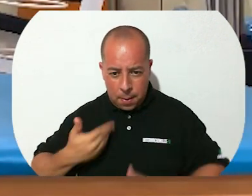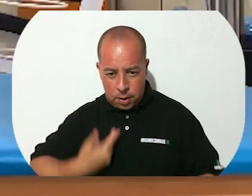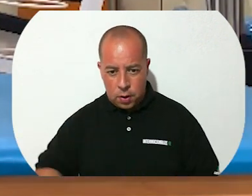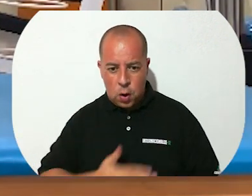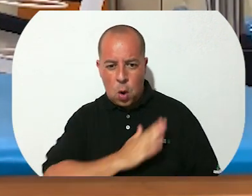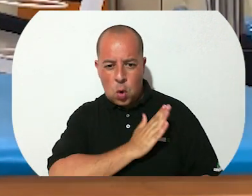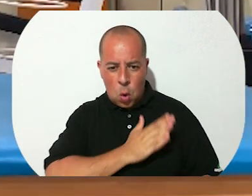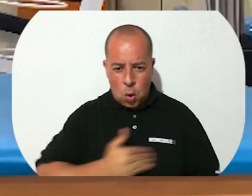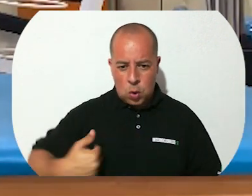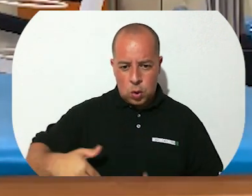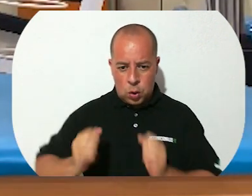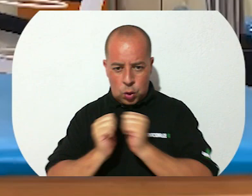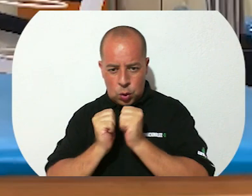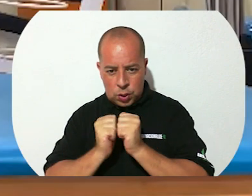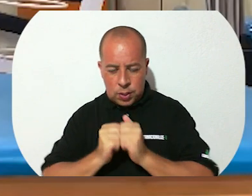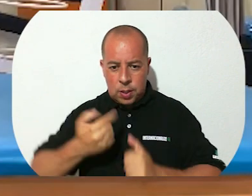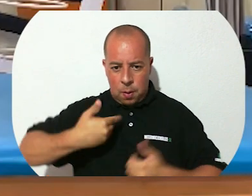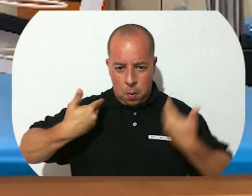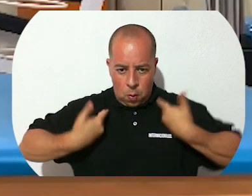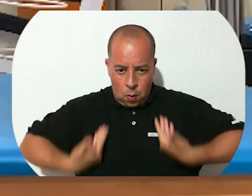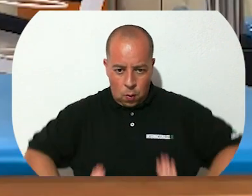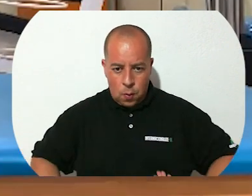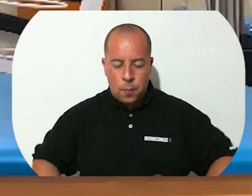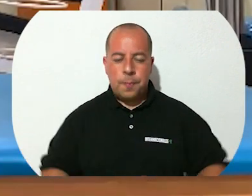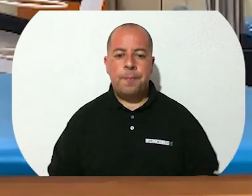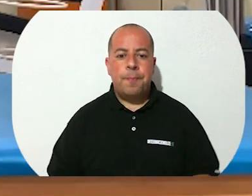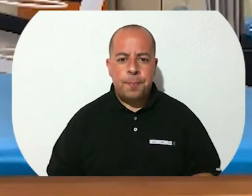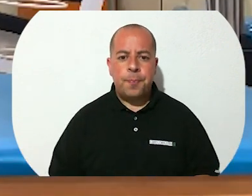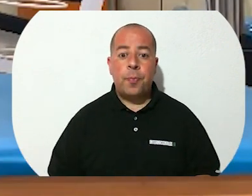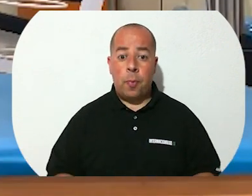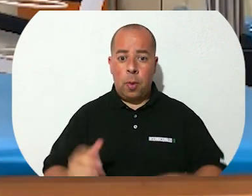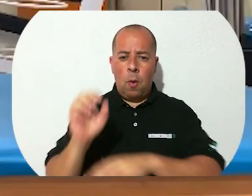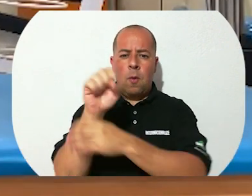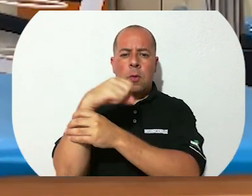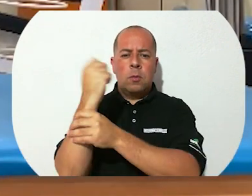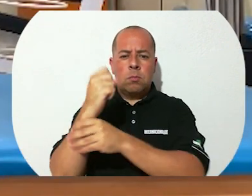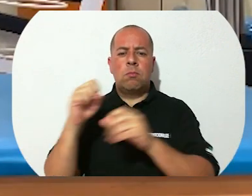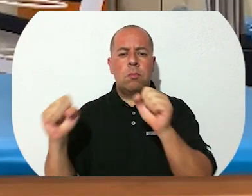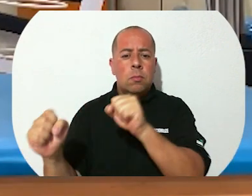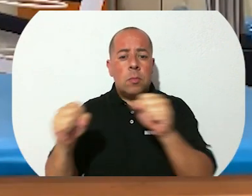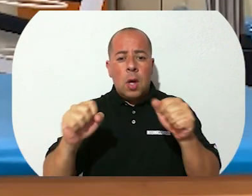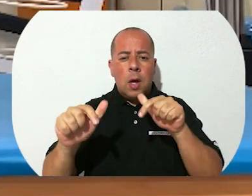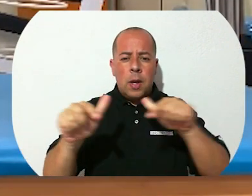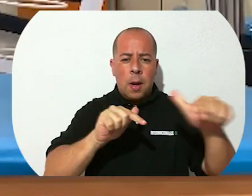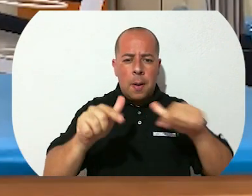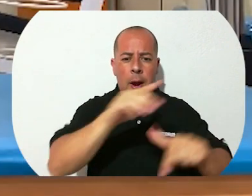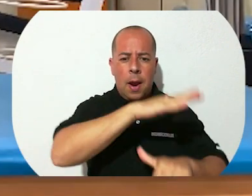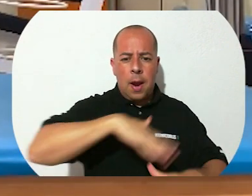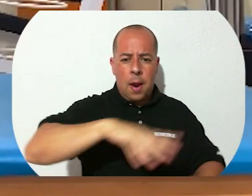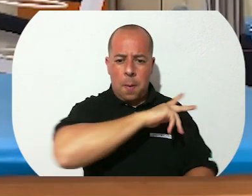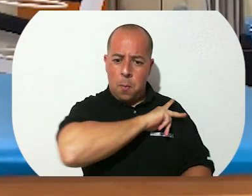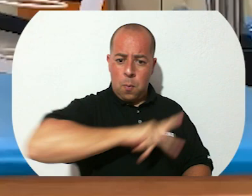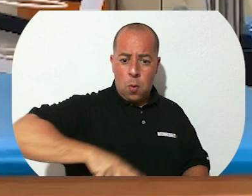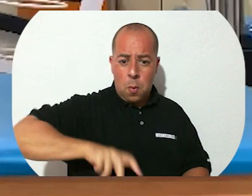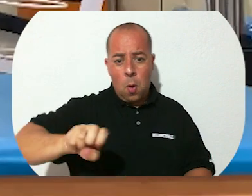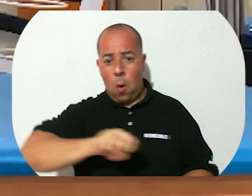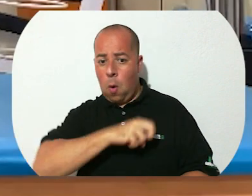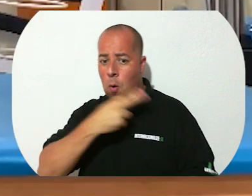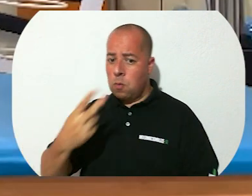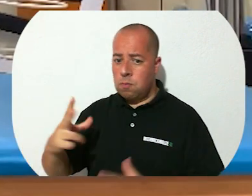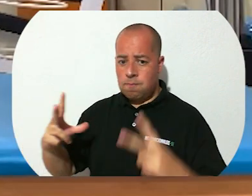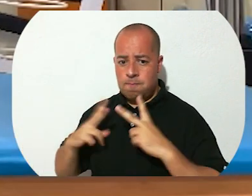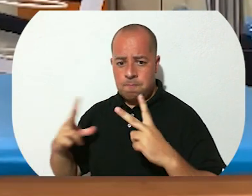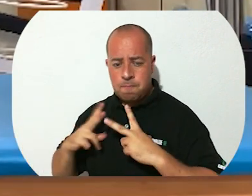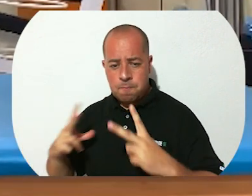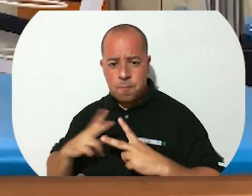e a função de diferentes órgãos e sistemas. O fisioterapeuta pode exercer as suas atividades no setor público